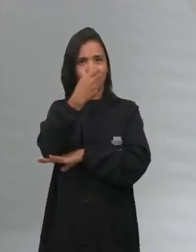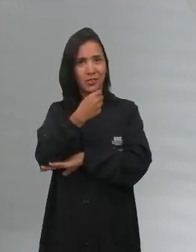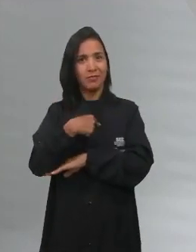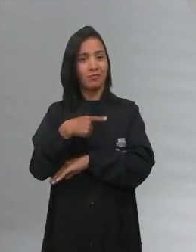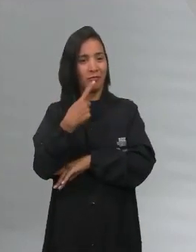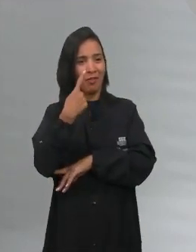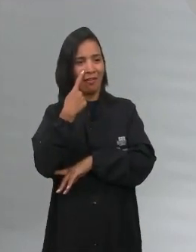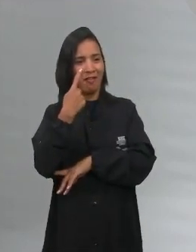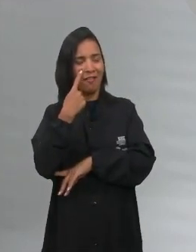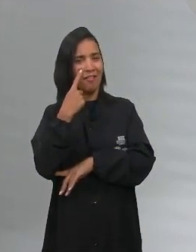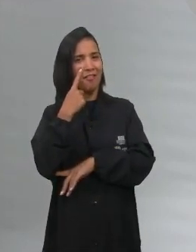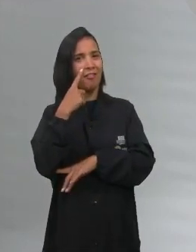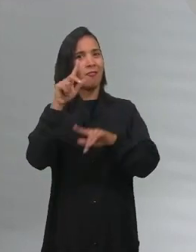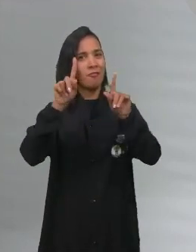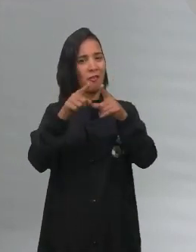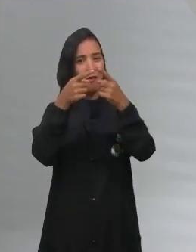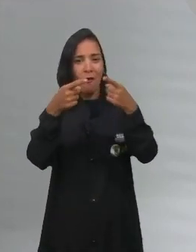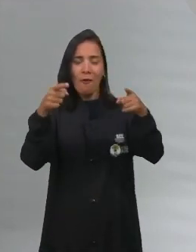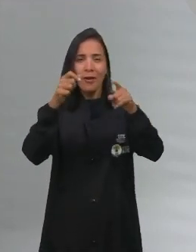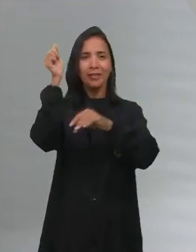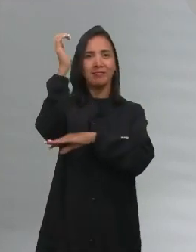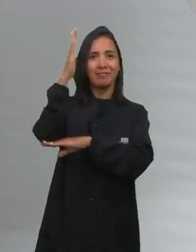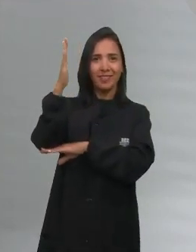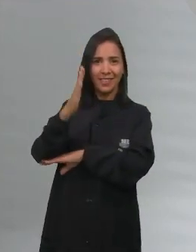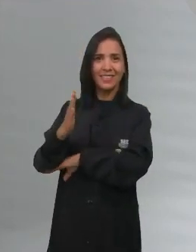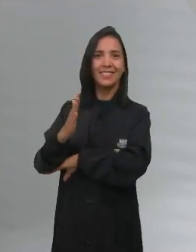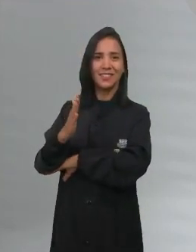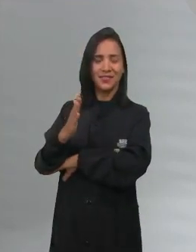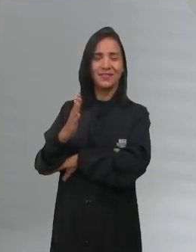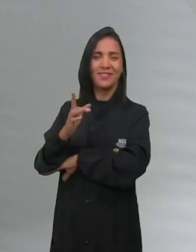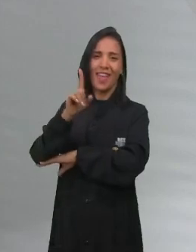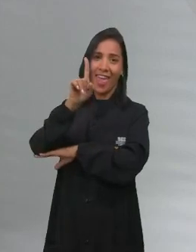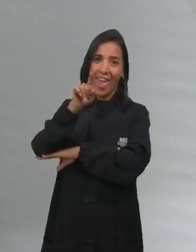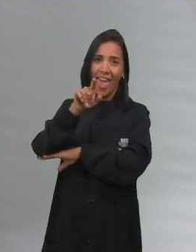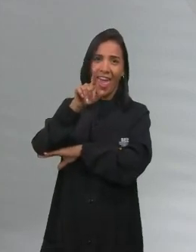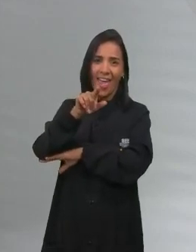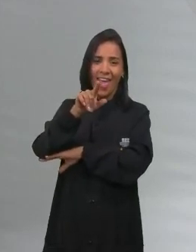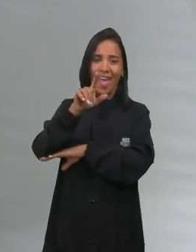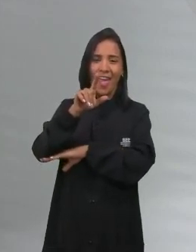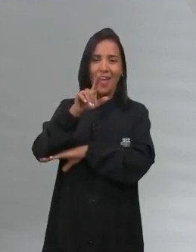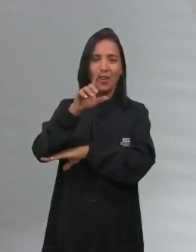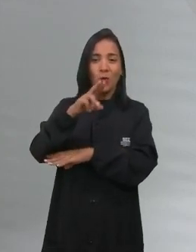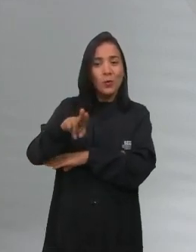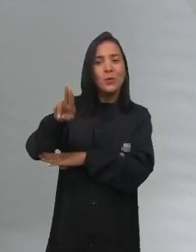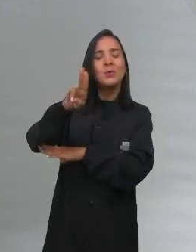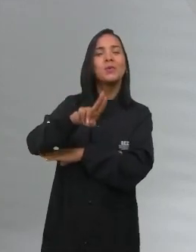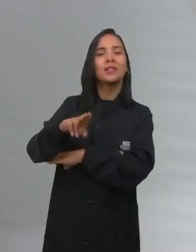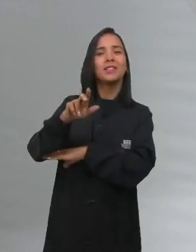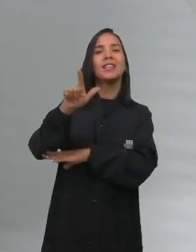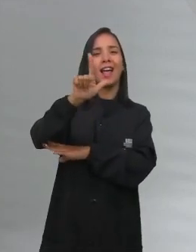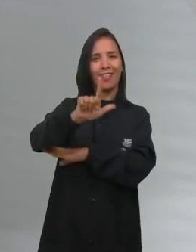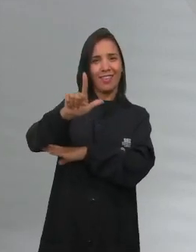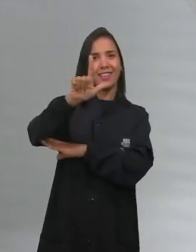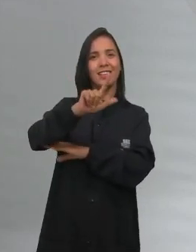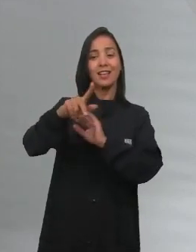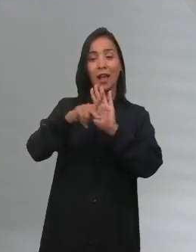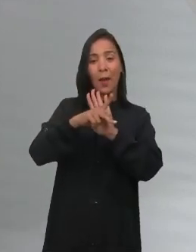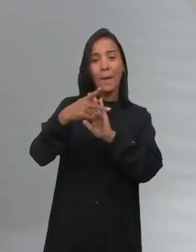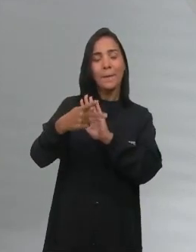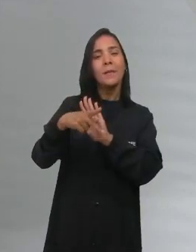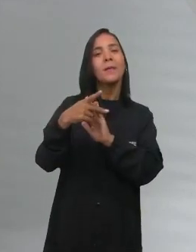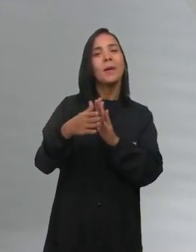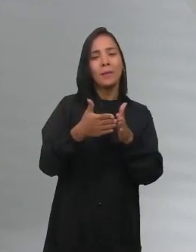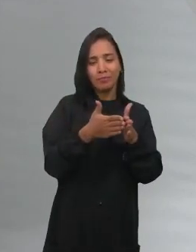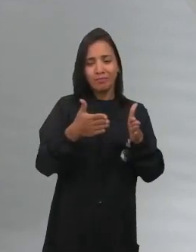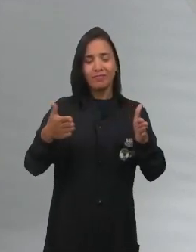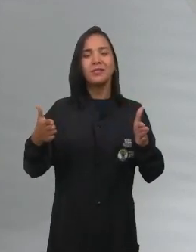o hino brasileiro. O hino brasileiro, ele adota um estilo de escrita aí parnasiano.